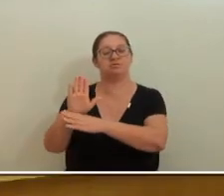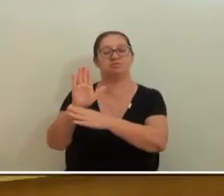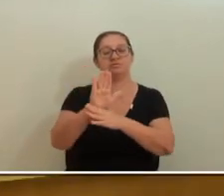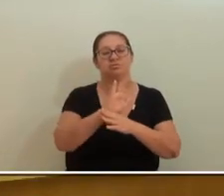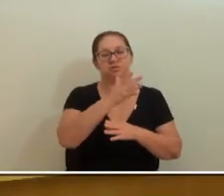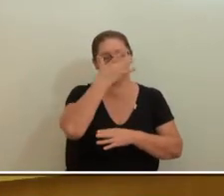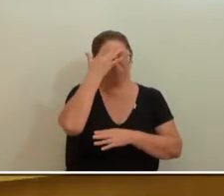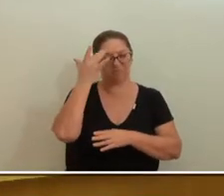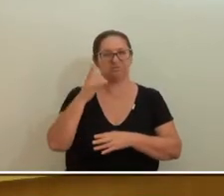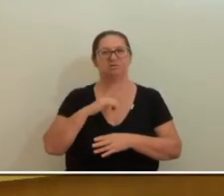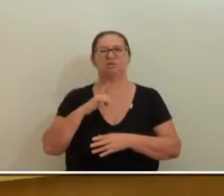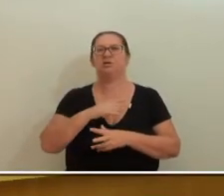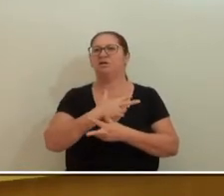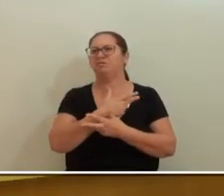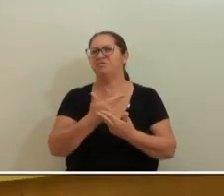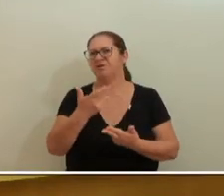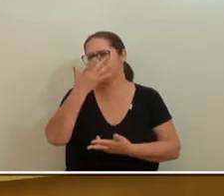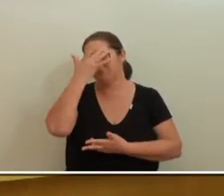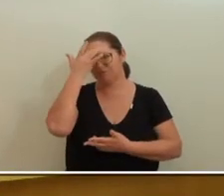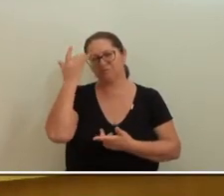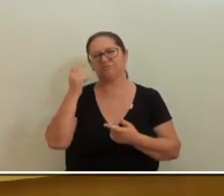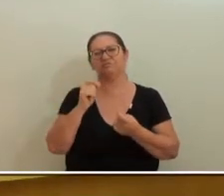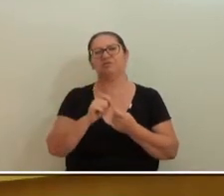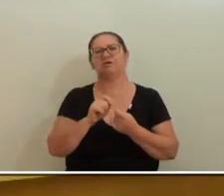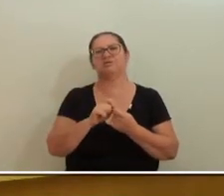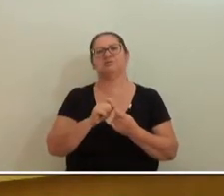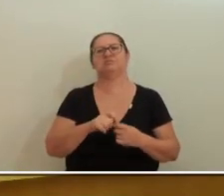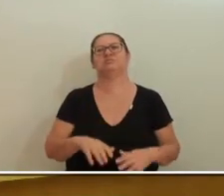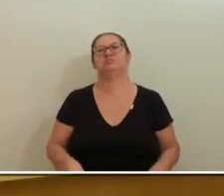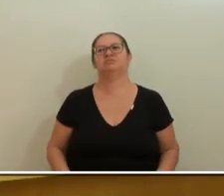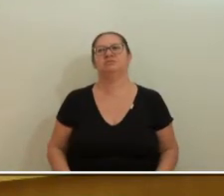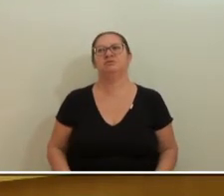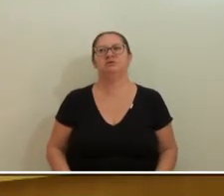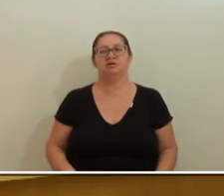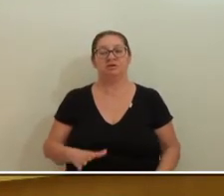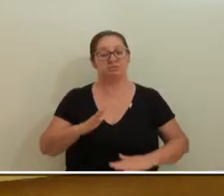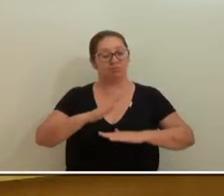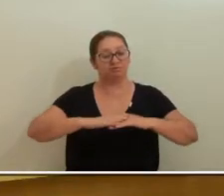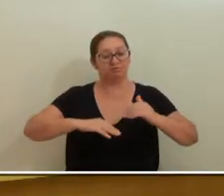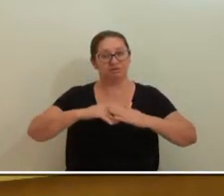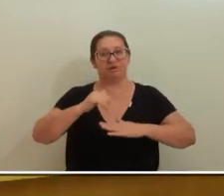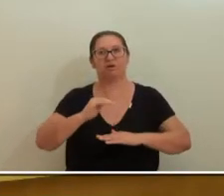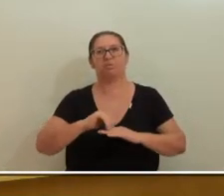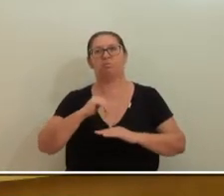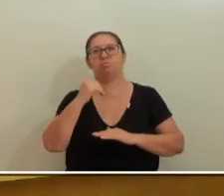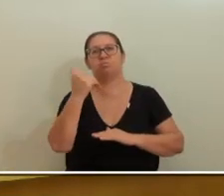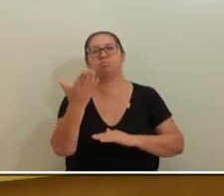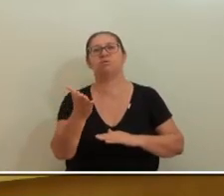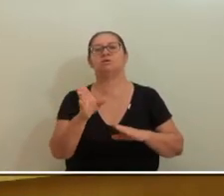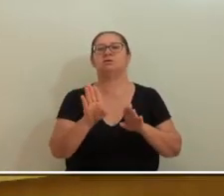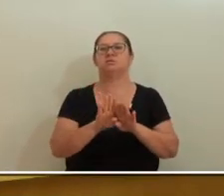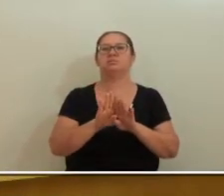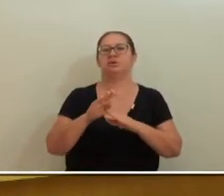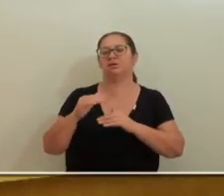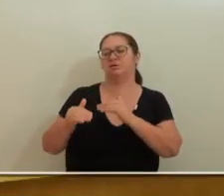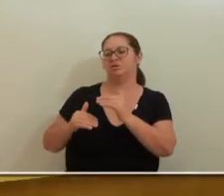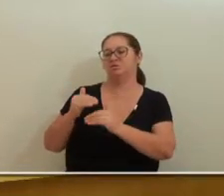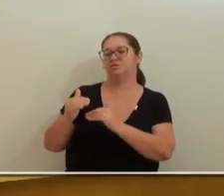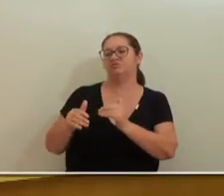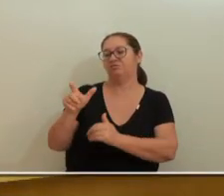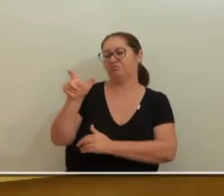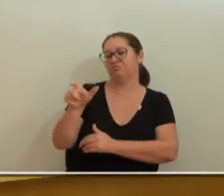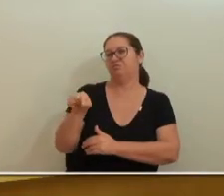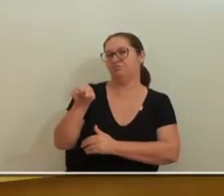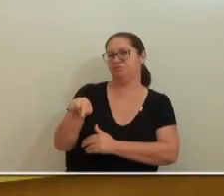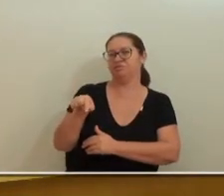fazem, essa missão que muitas pessoas, além da questão profissional, desenvolve, como eu vejo que o senhor desenvolveu.